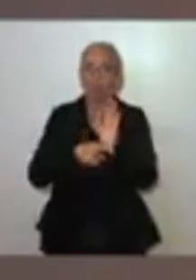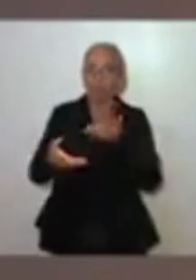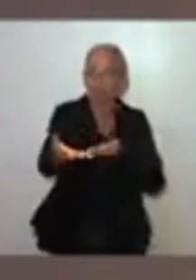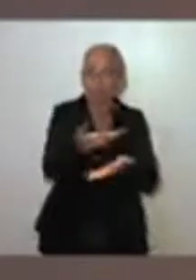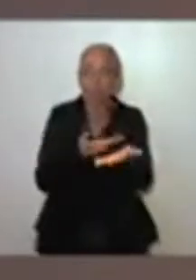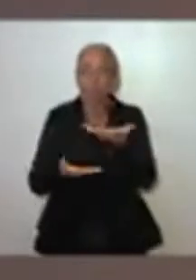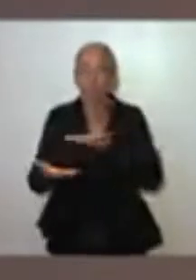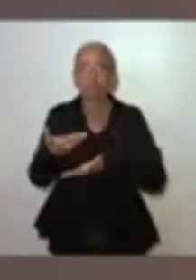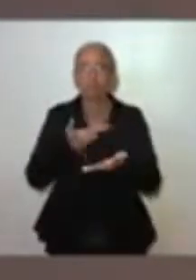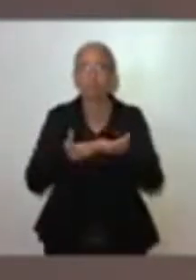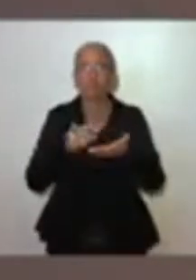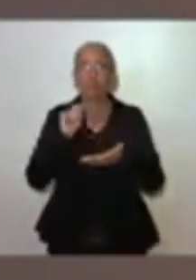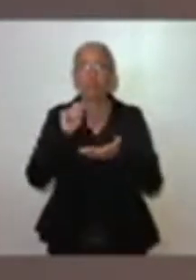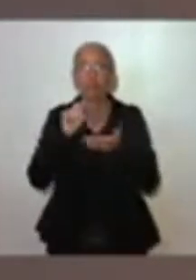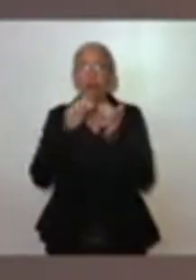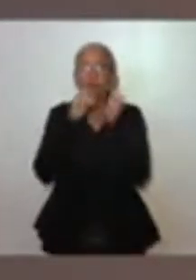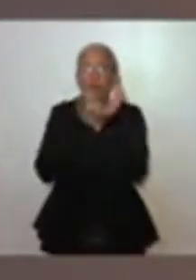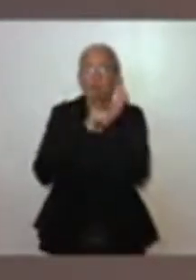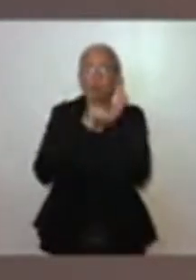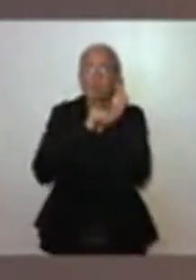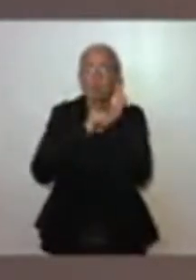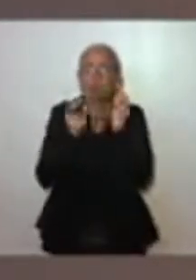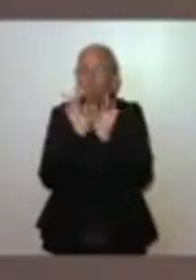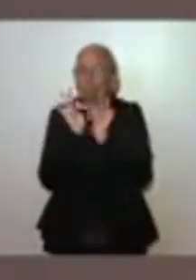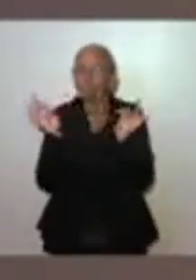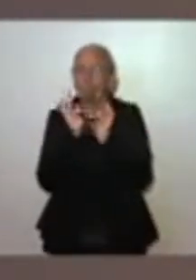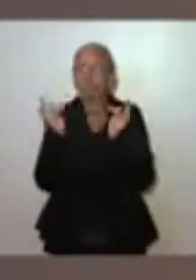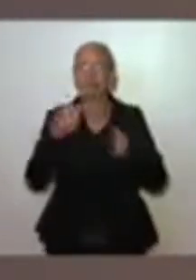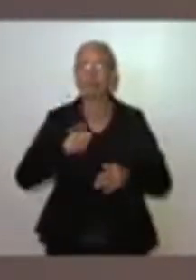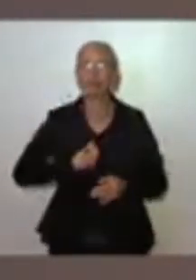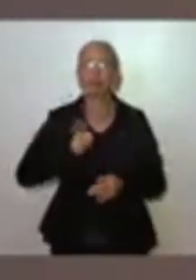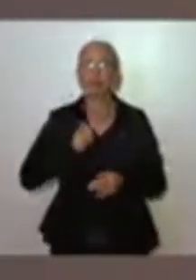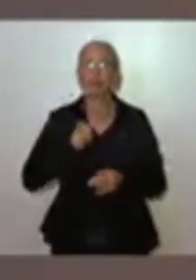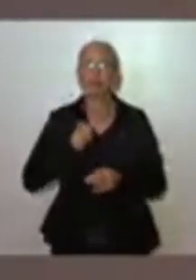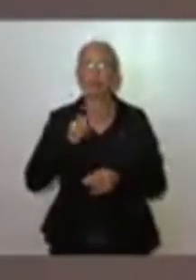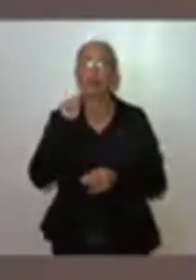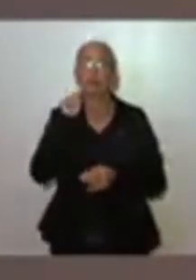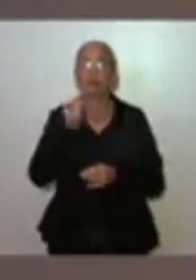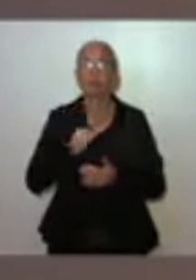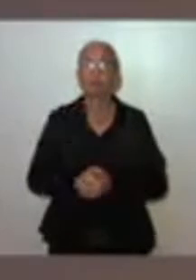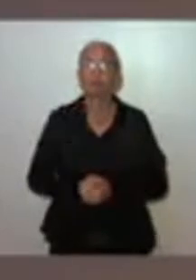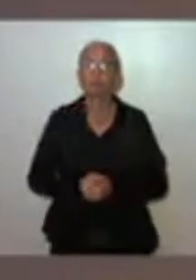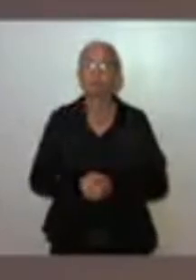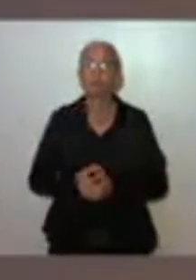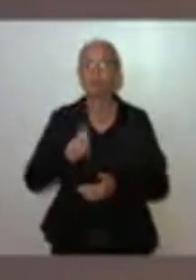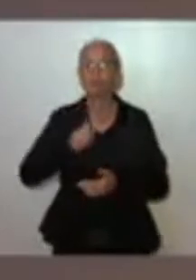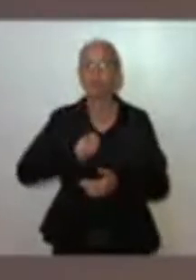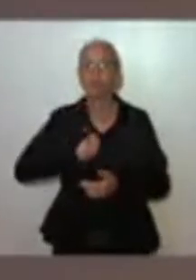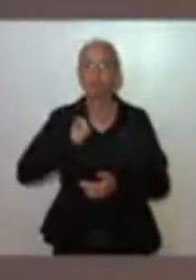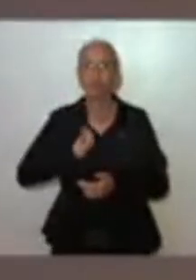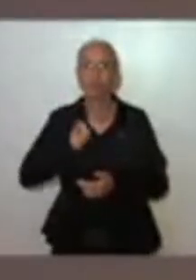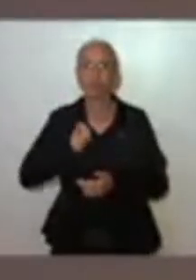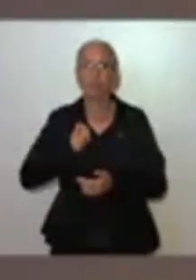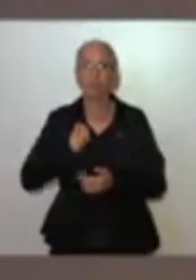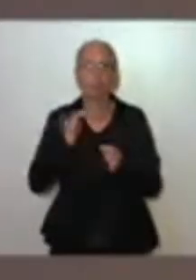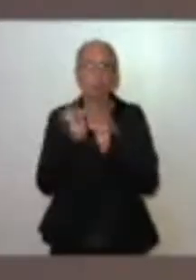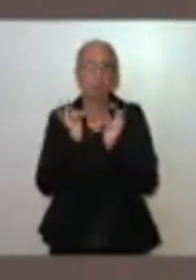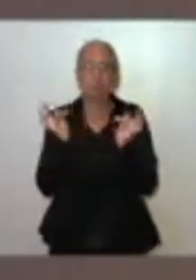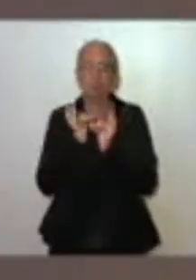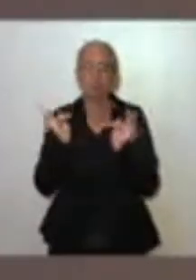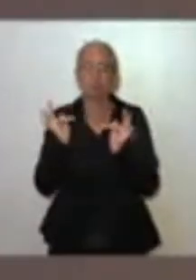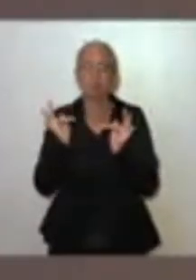eu acho que o segredo mais simples da vida é o seguinte a vida é muito simples